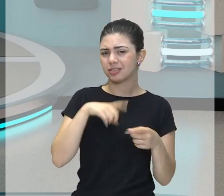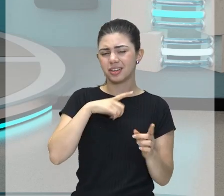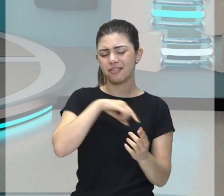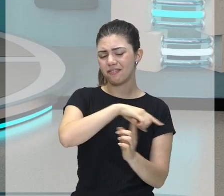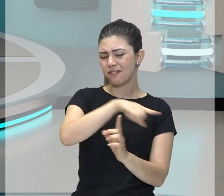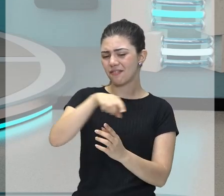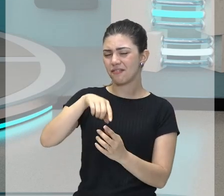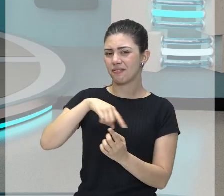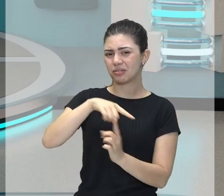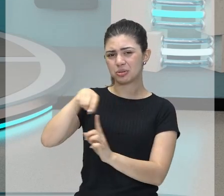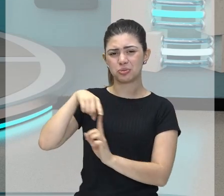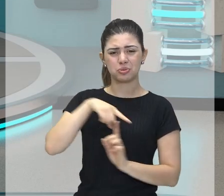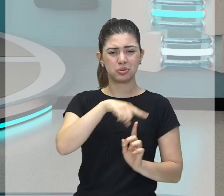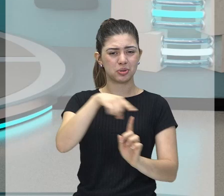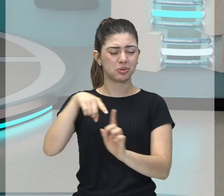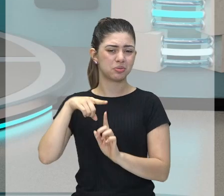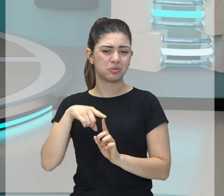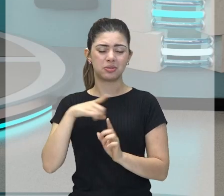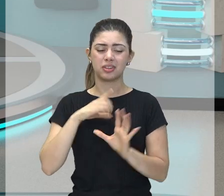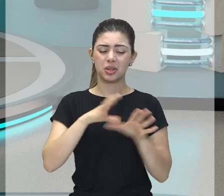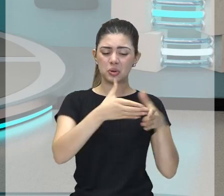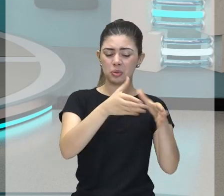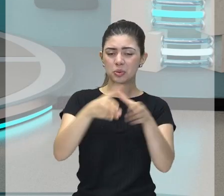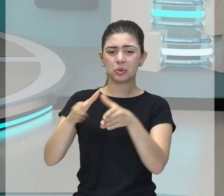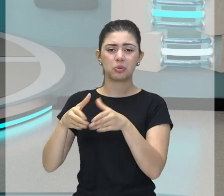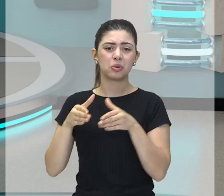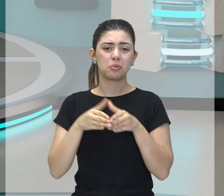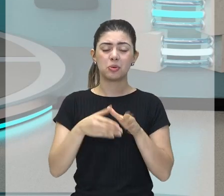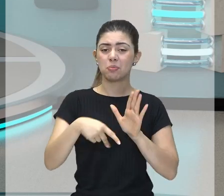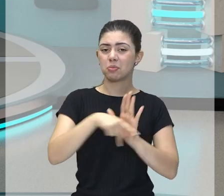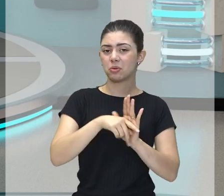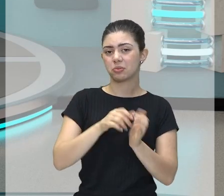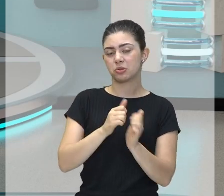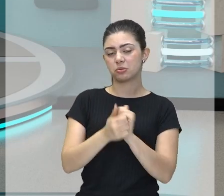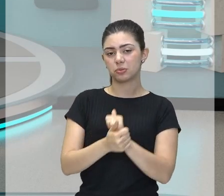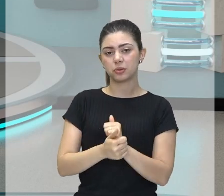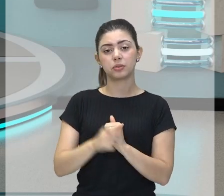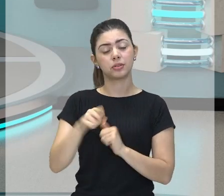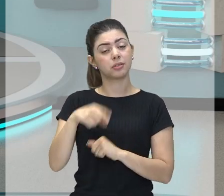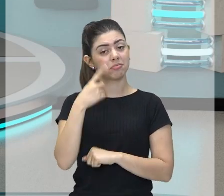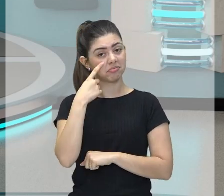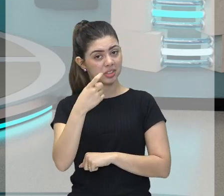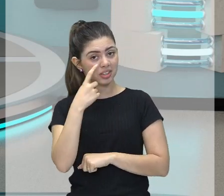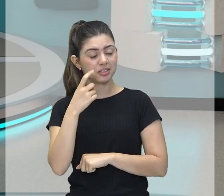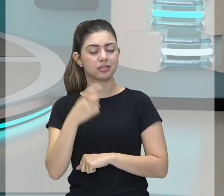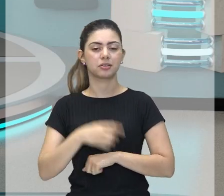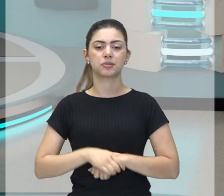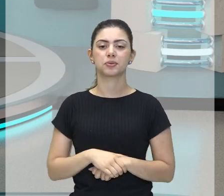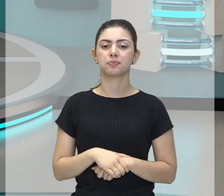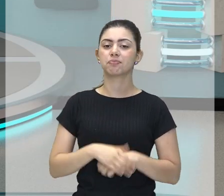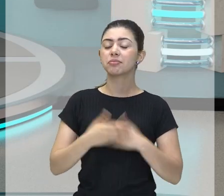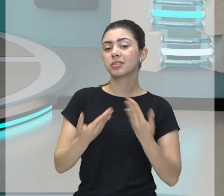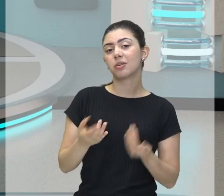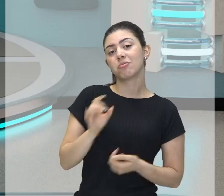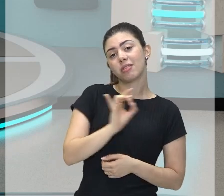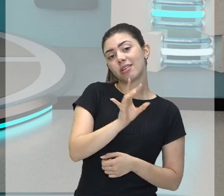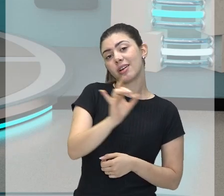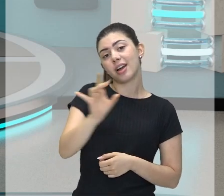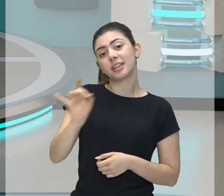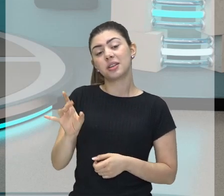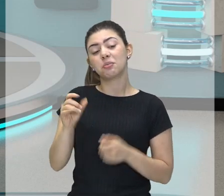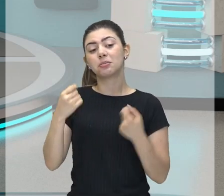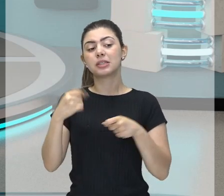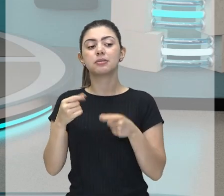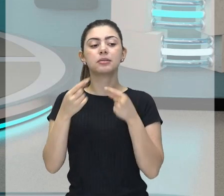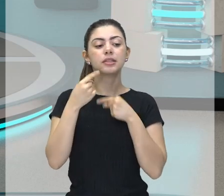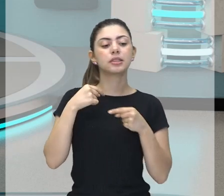existem, várias formas, várias categorias diferentes de esportes. Eles são muito interessantes. E cabe a cada um de nós descobrir